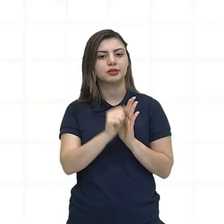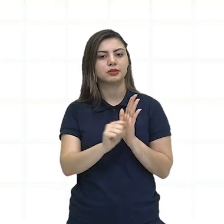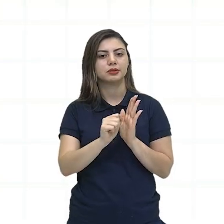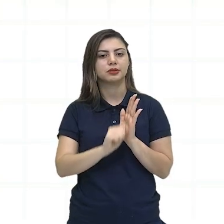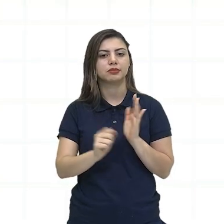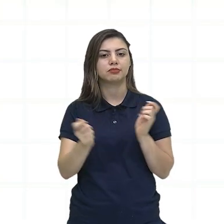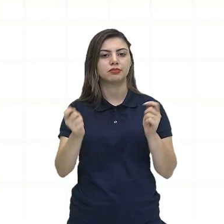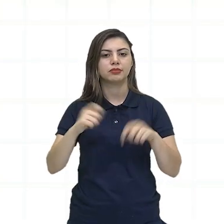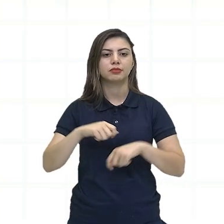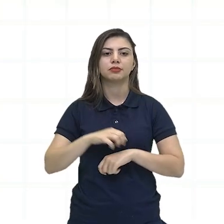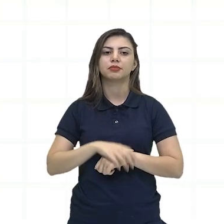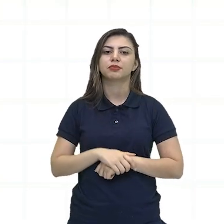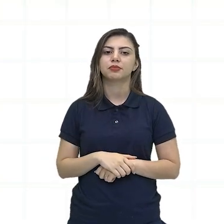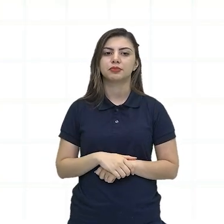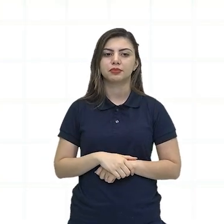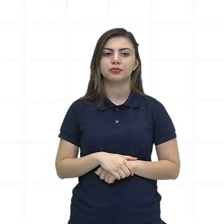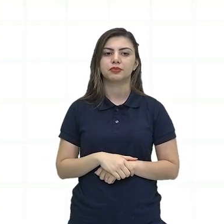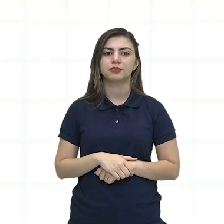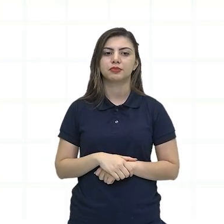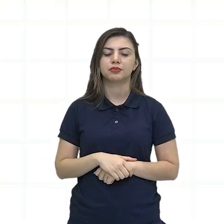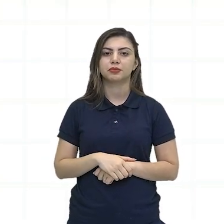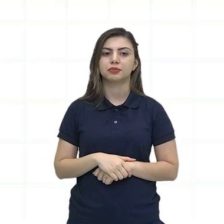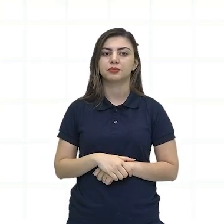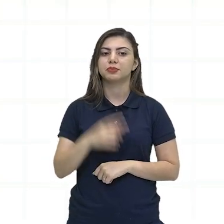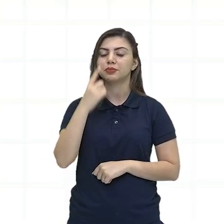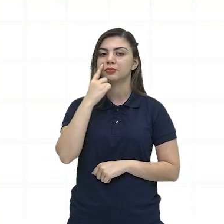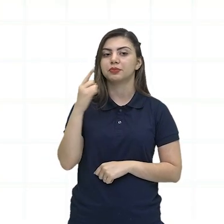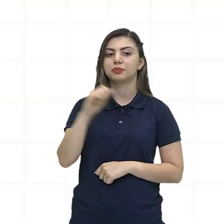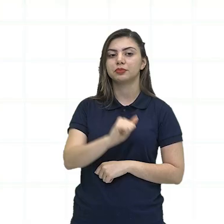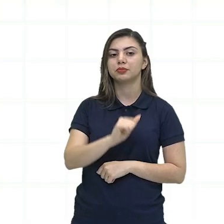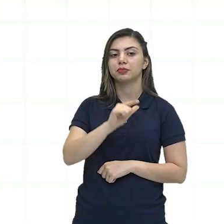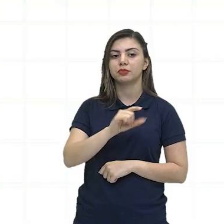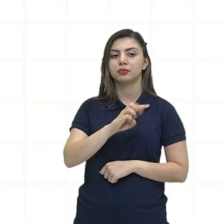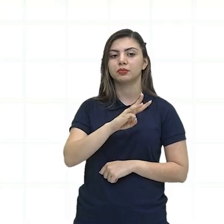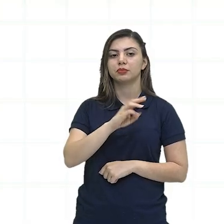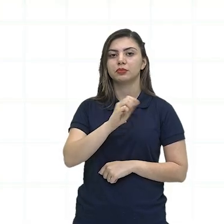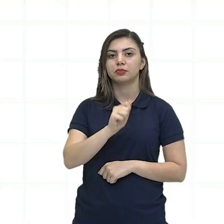ok? Então nós temos aqui, o primeiro é always,